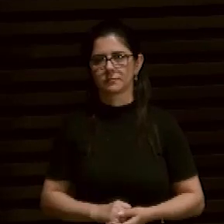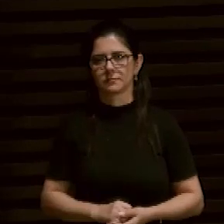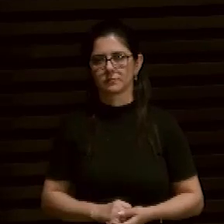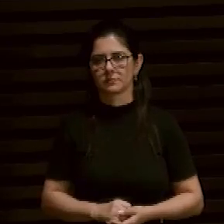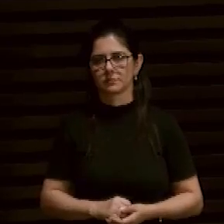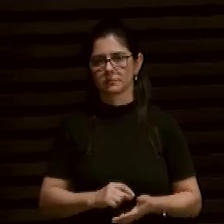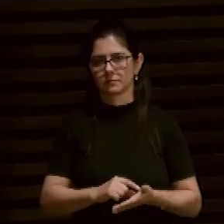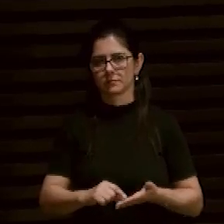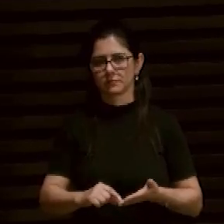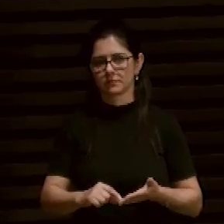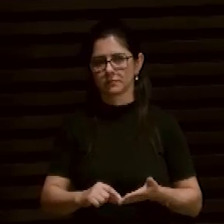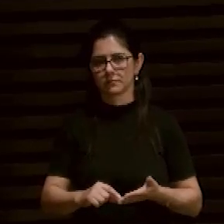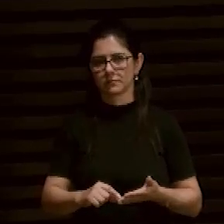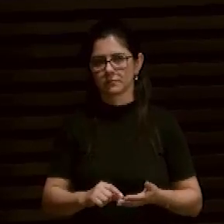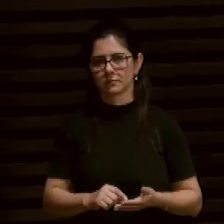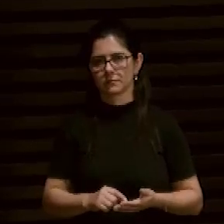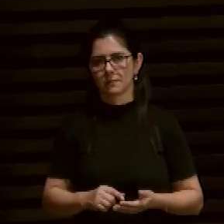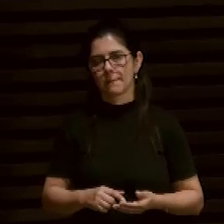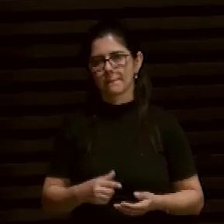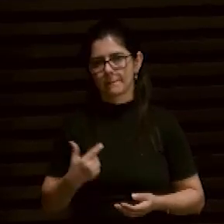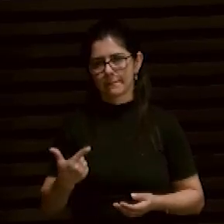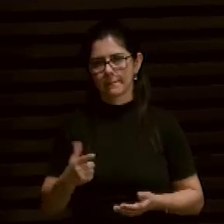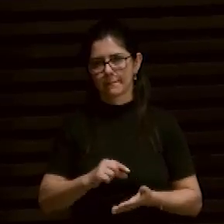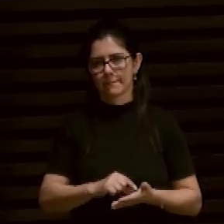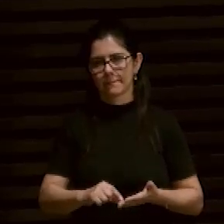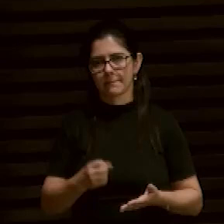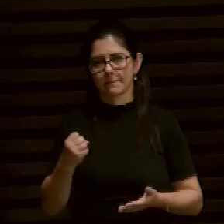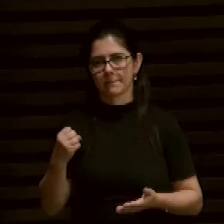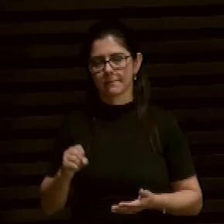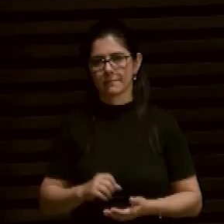Efésios 2, versículo 8.